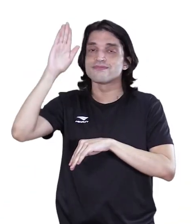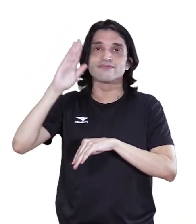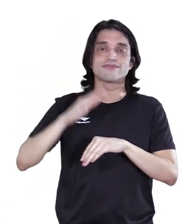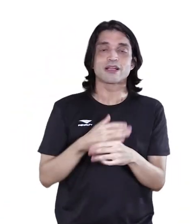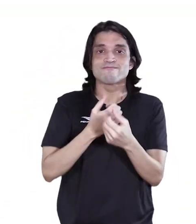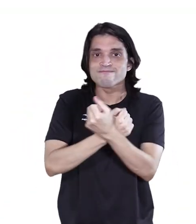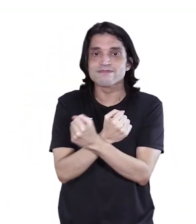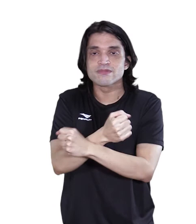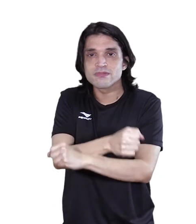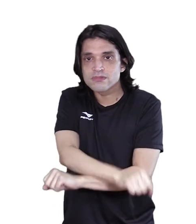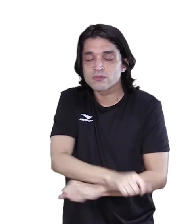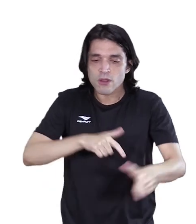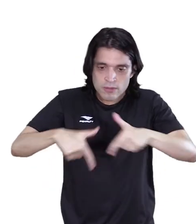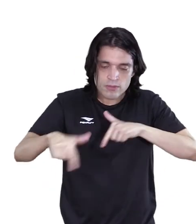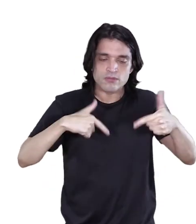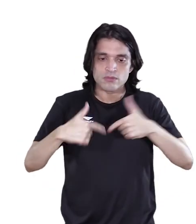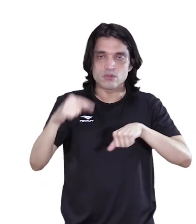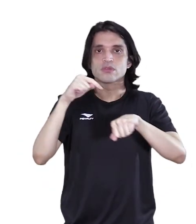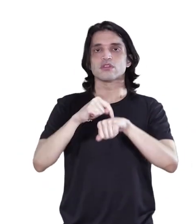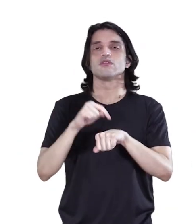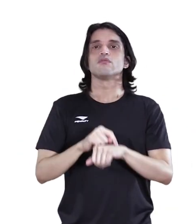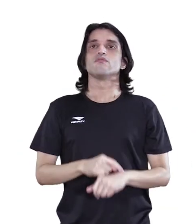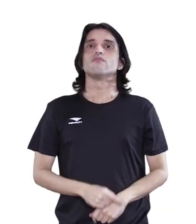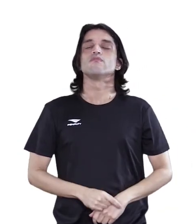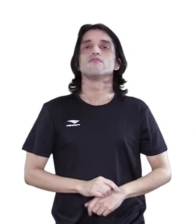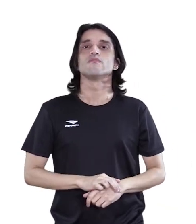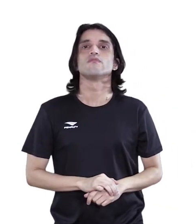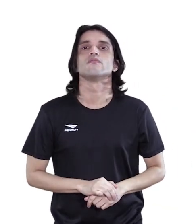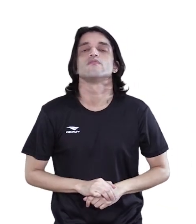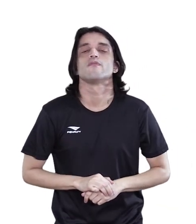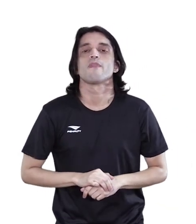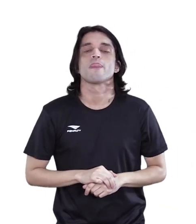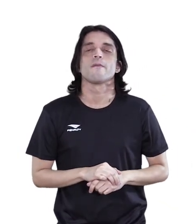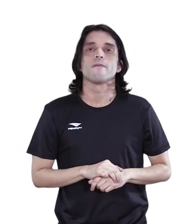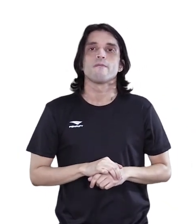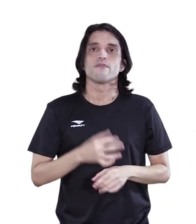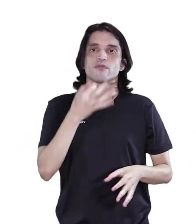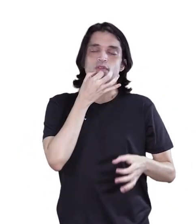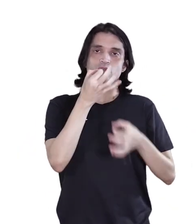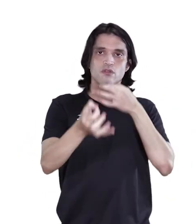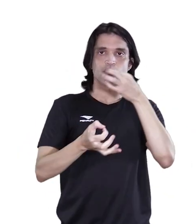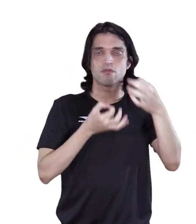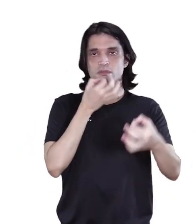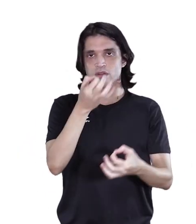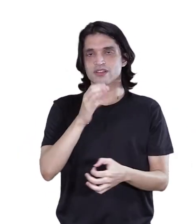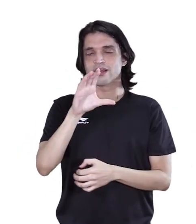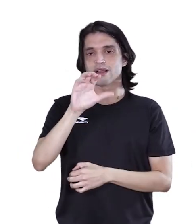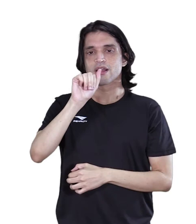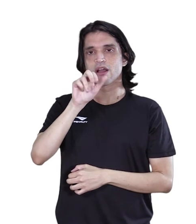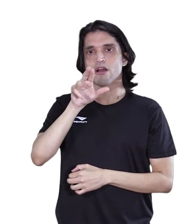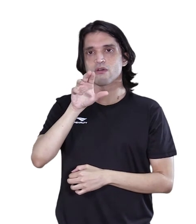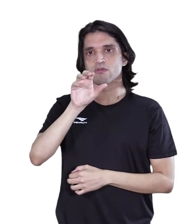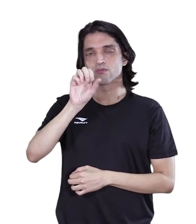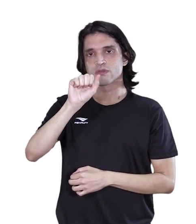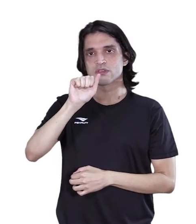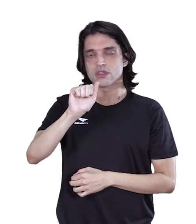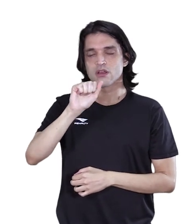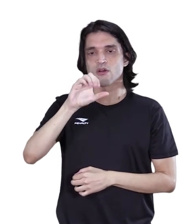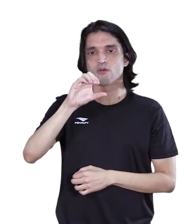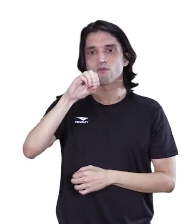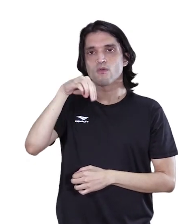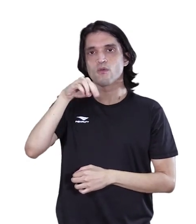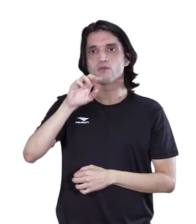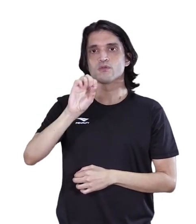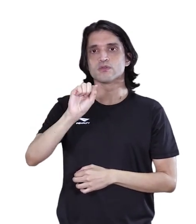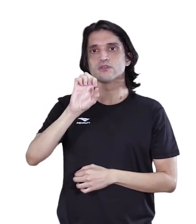Entenderam? No argumento por causa e consequência, a tese ou conclusão é aceita justamente